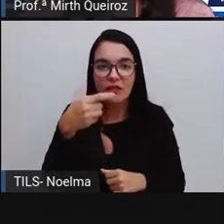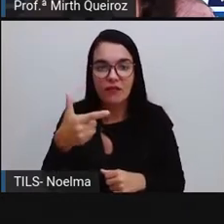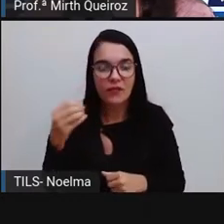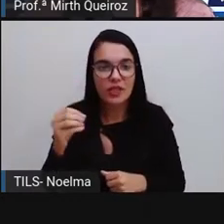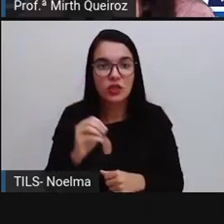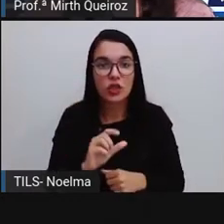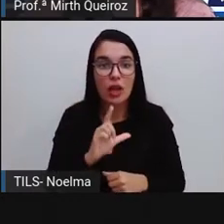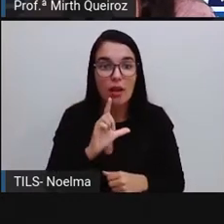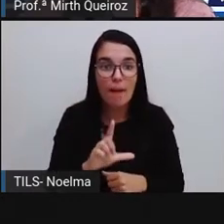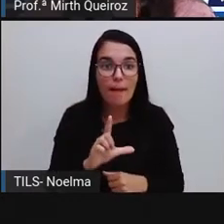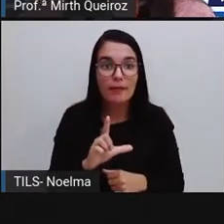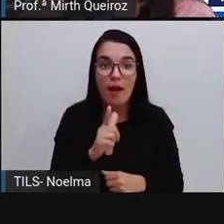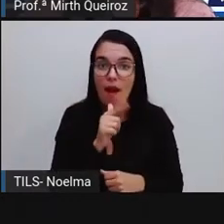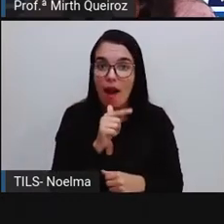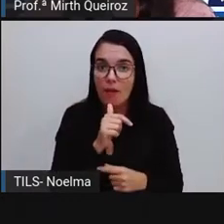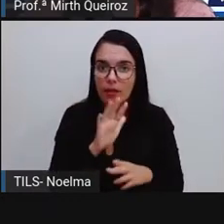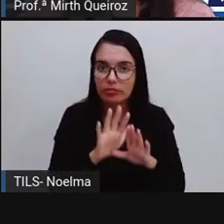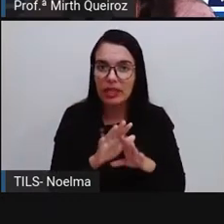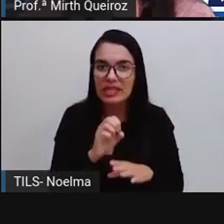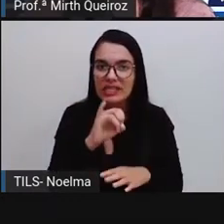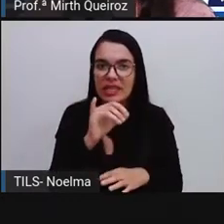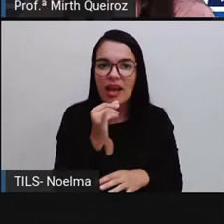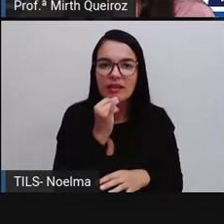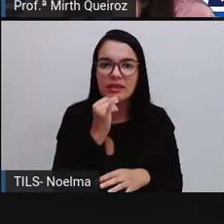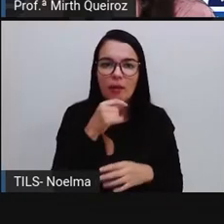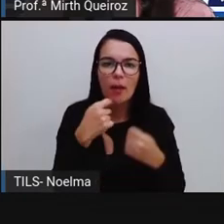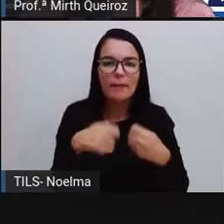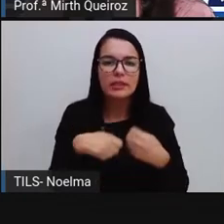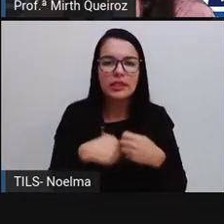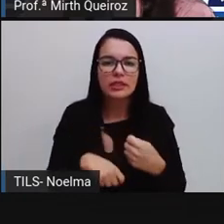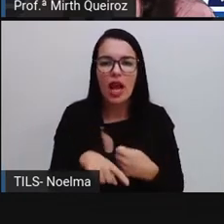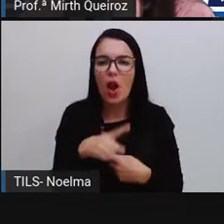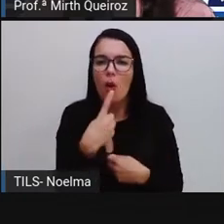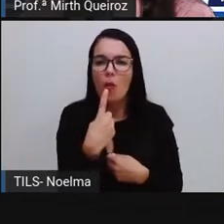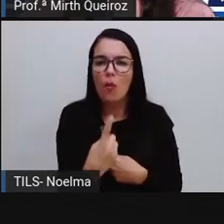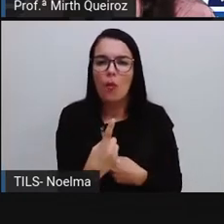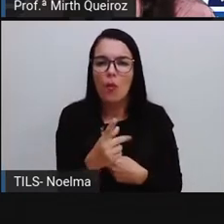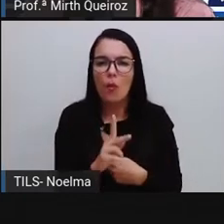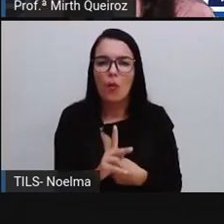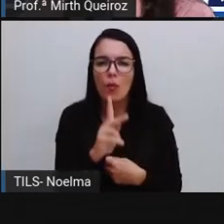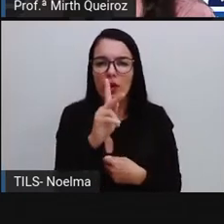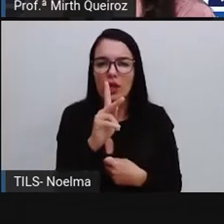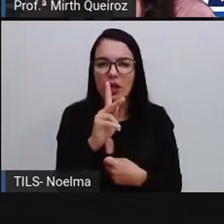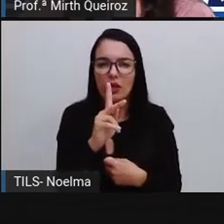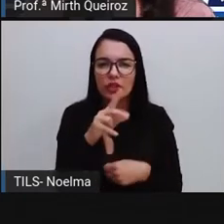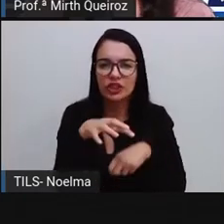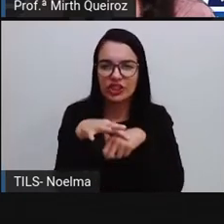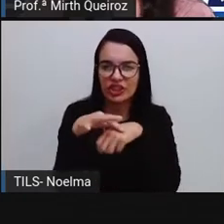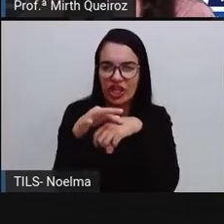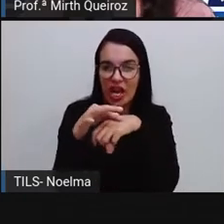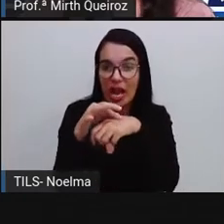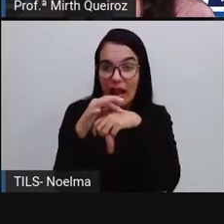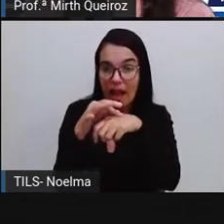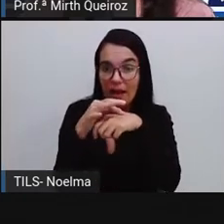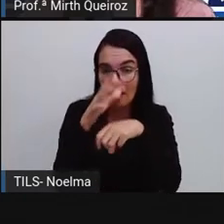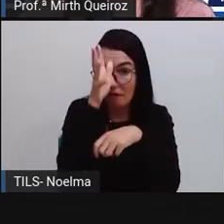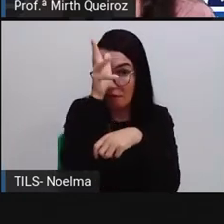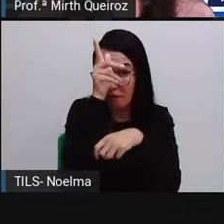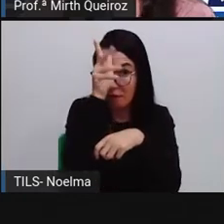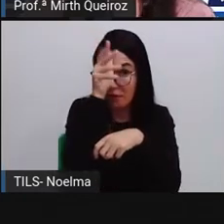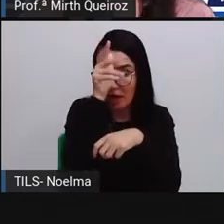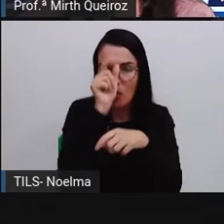2.145 litros para 1 kg de carne que a gente tem nesse caso de frango